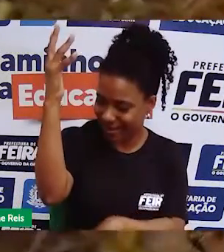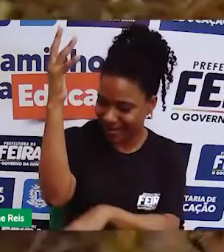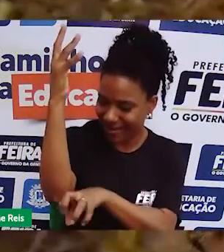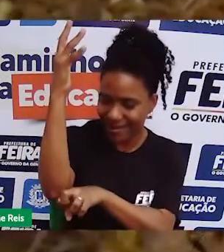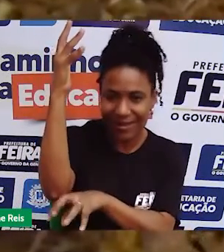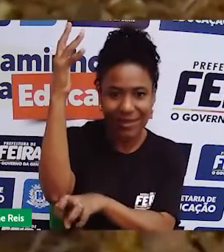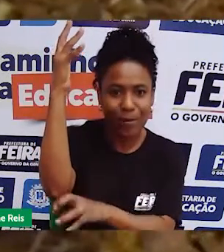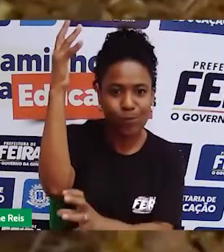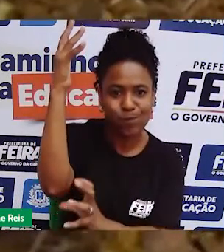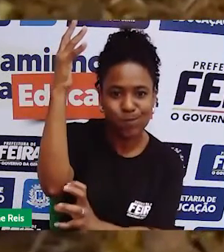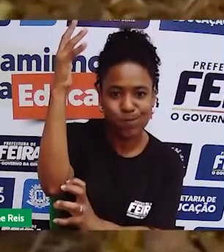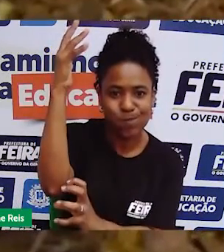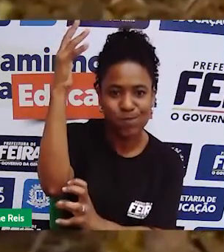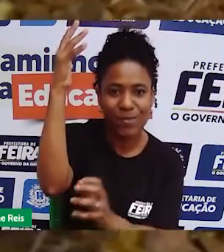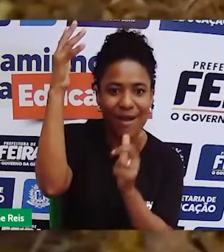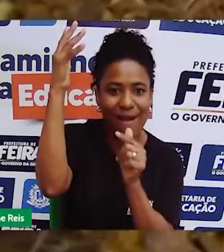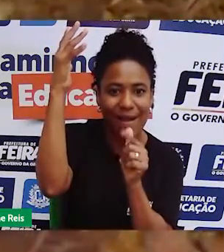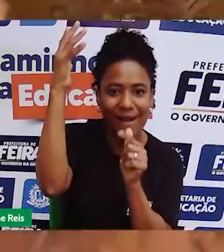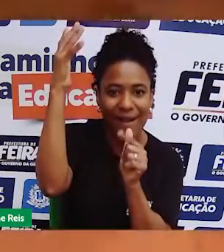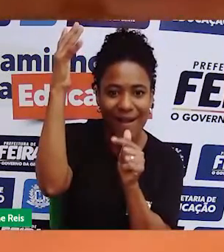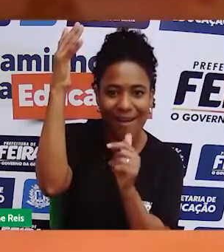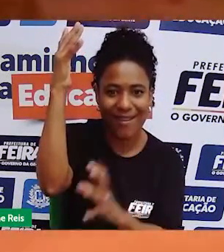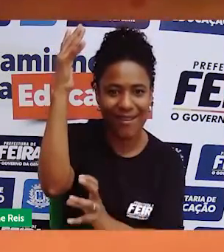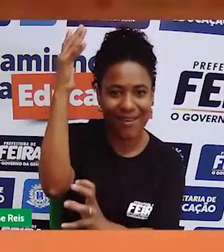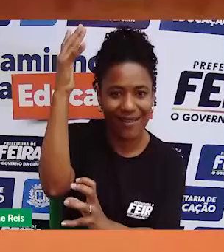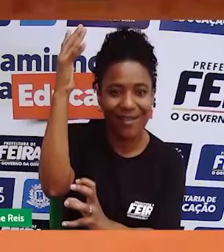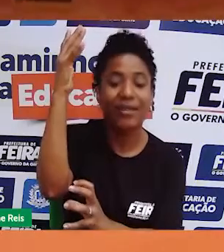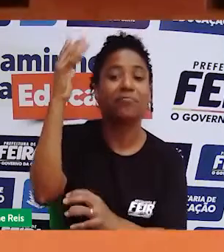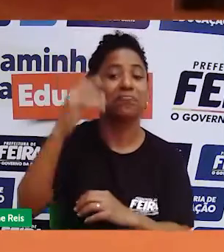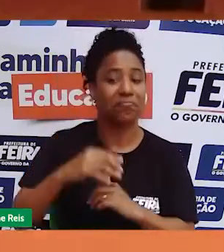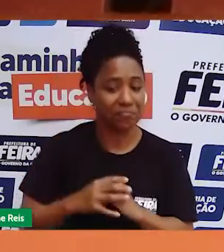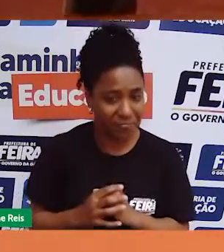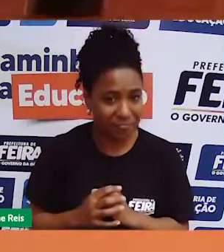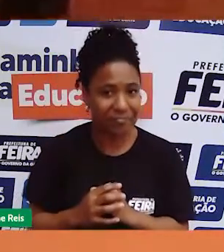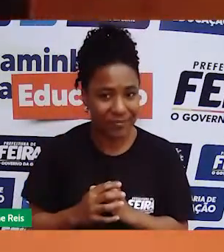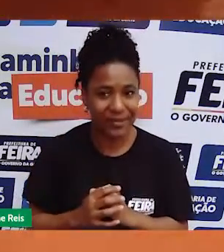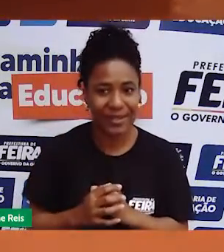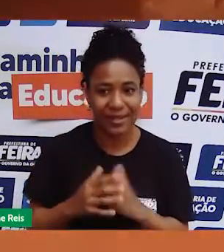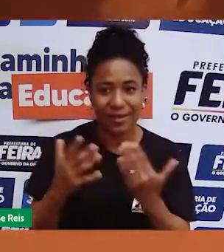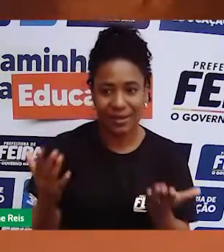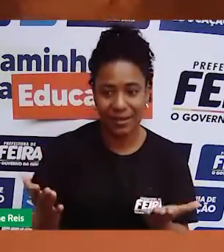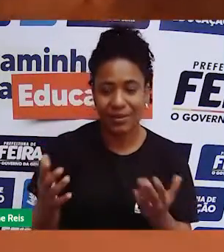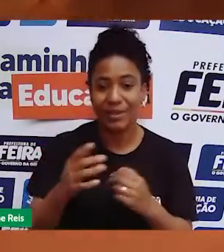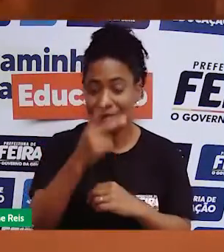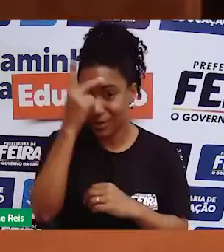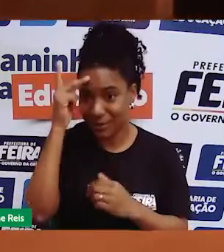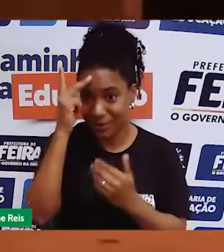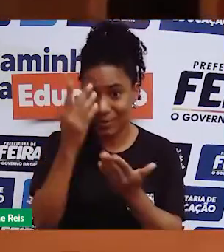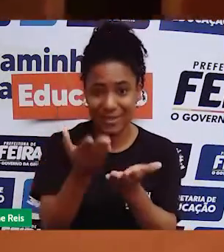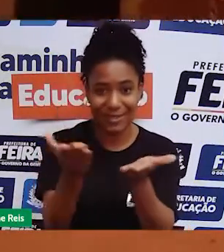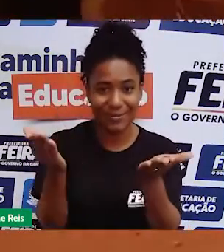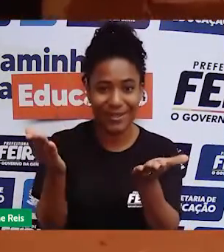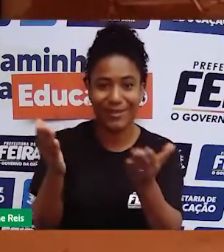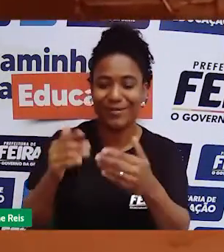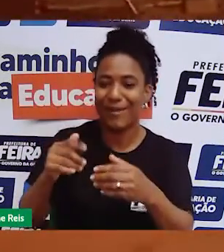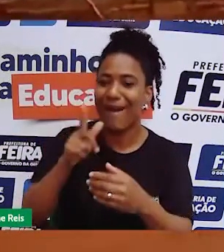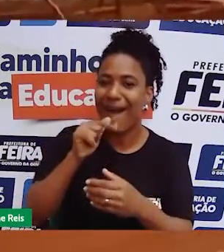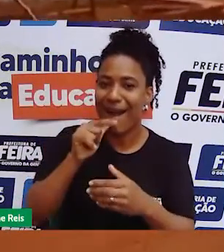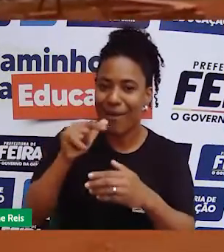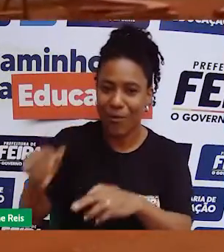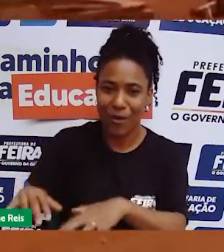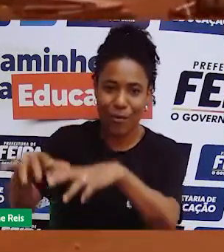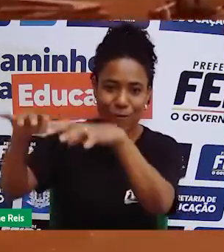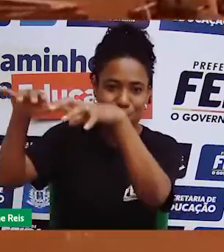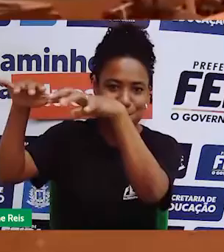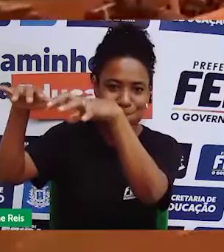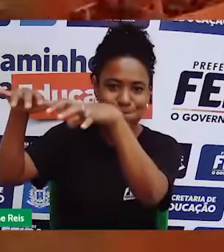difíceis é uma estratégia da natureza que muita gente reproduz no dia a dia. Assim funcionam as cisternas, tão comuns na zona rural da